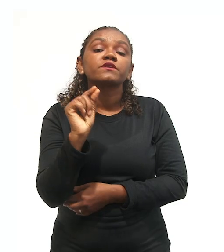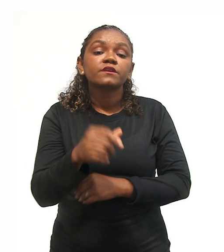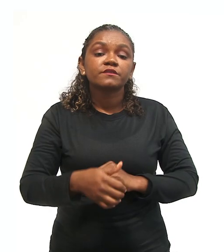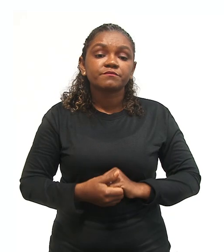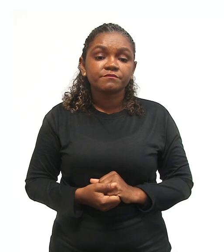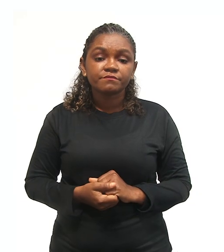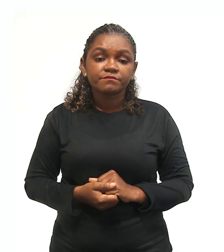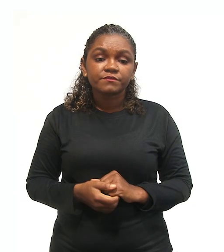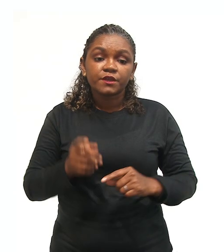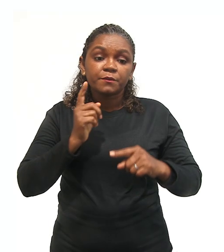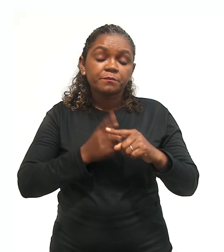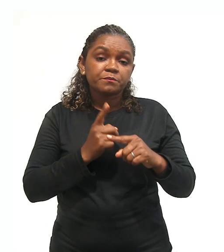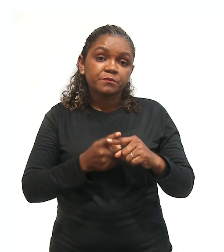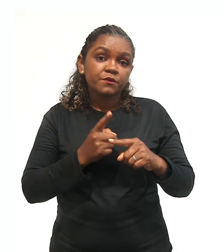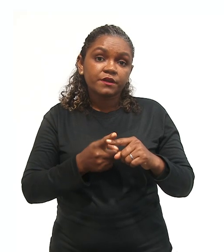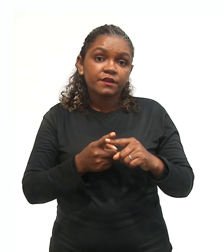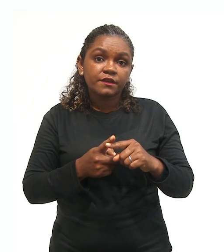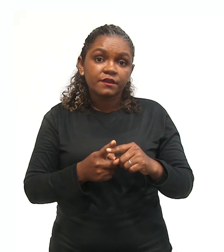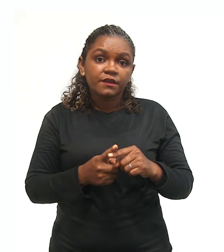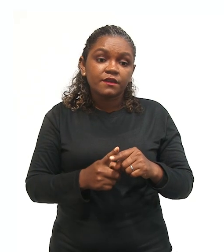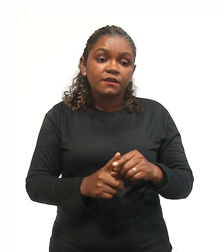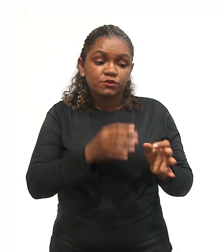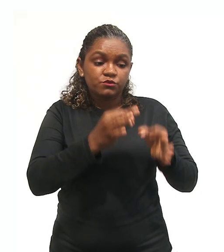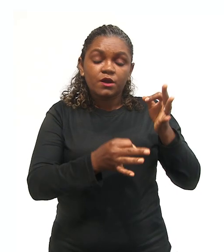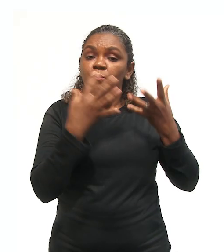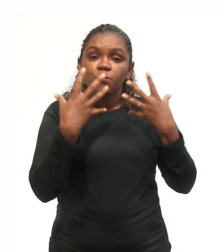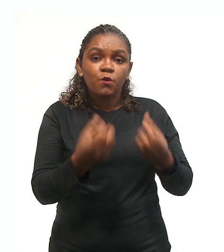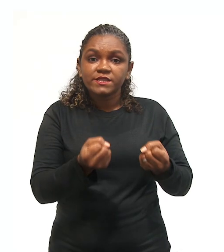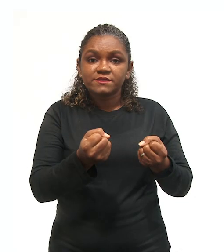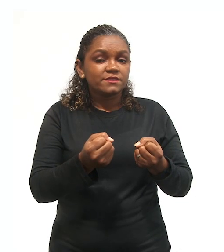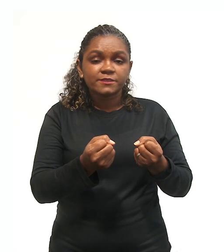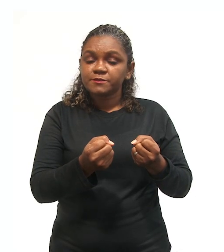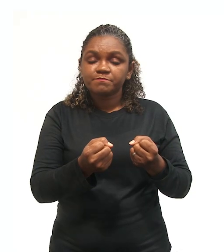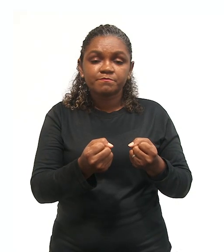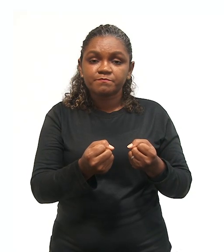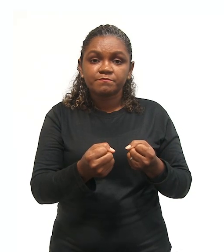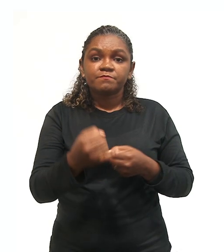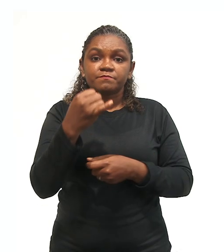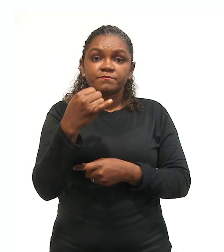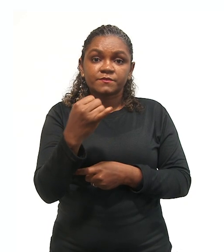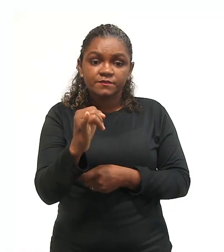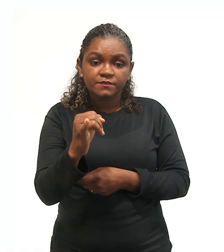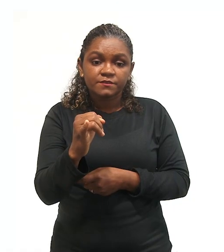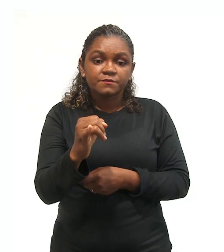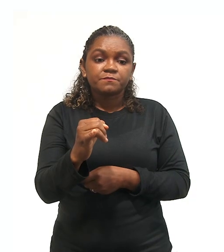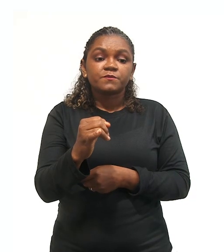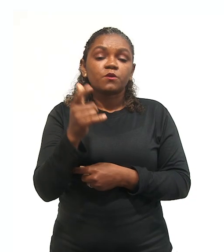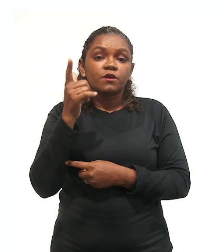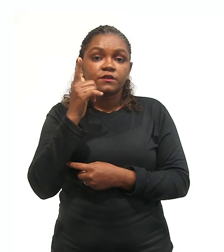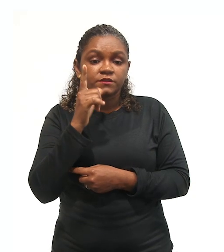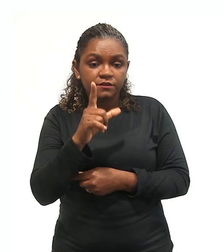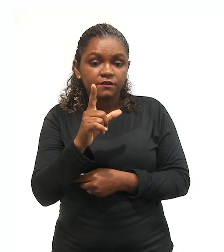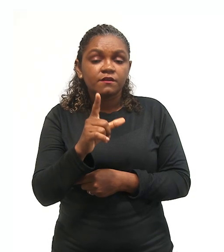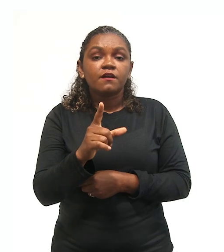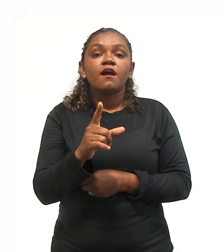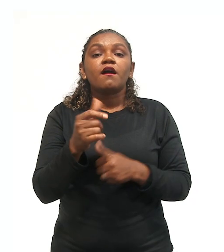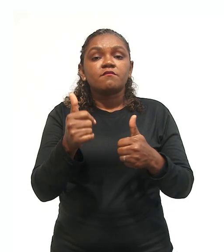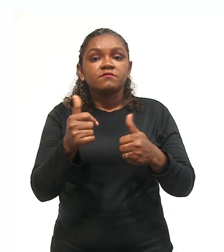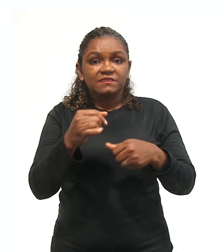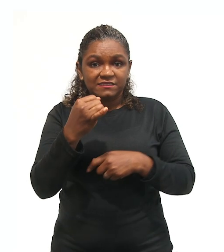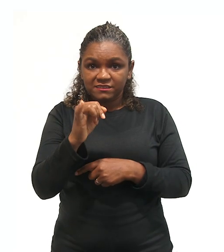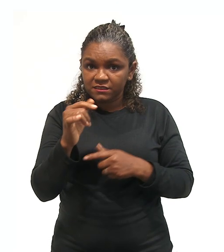Esse incidente de desconsideração da personalidade jurídica visa justamente atingir os bens